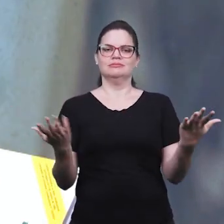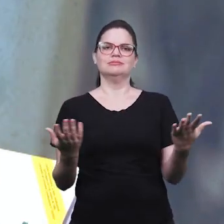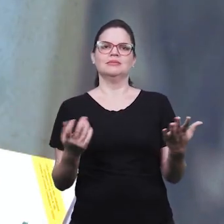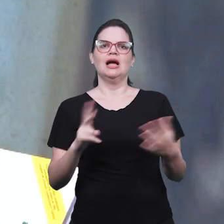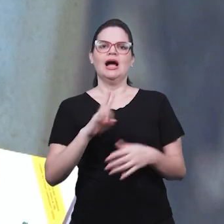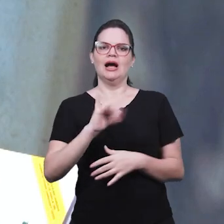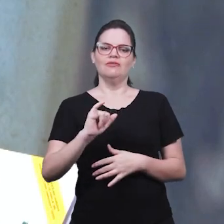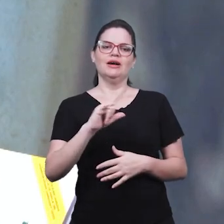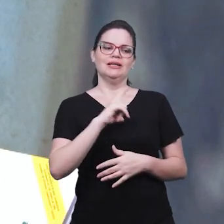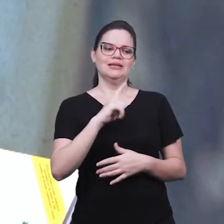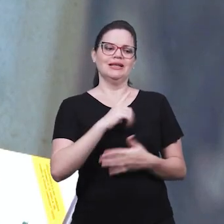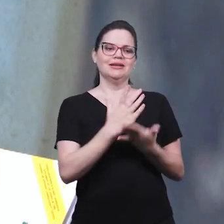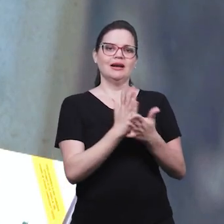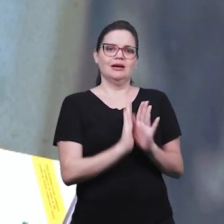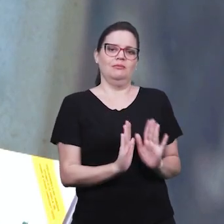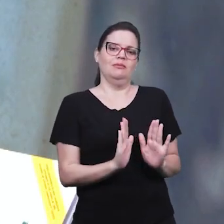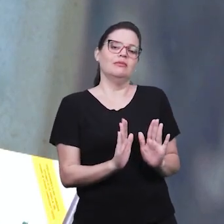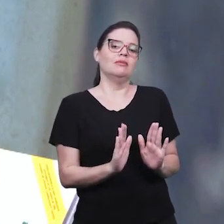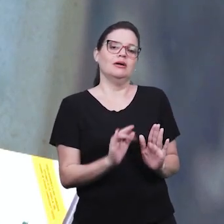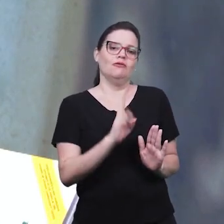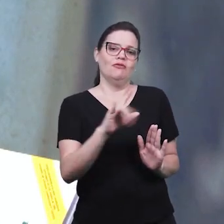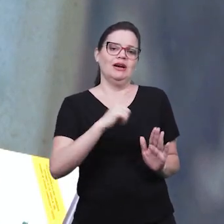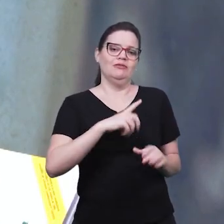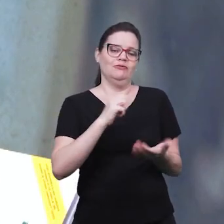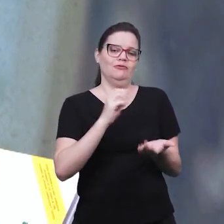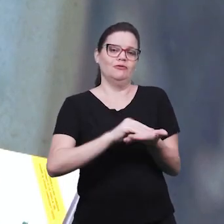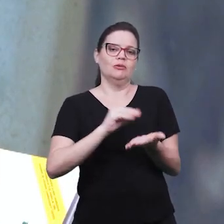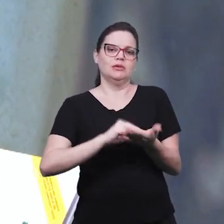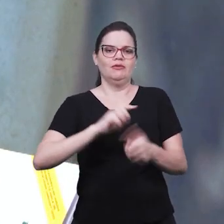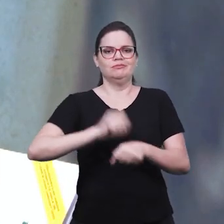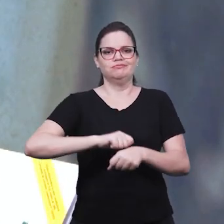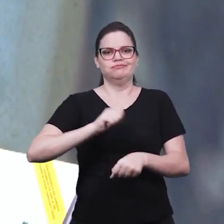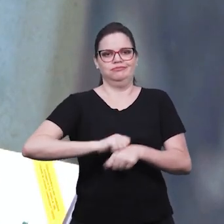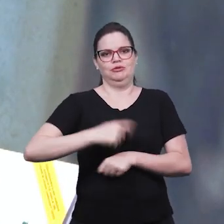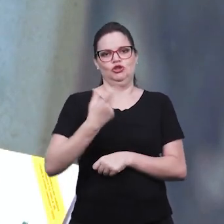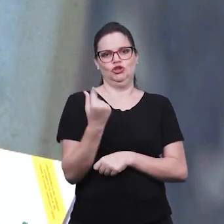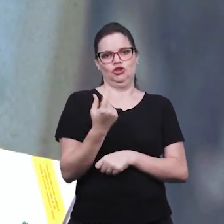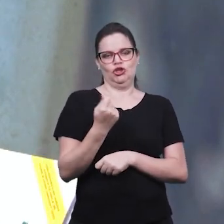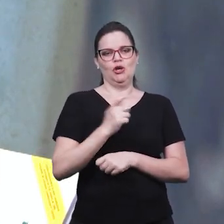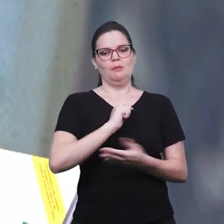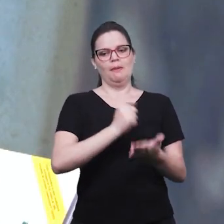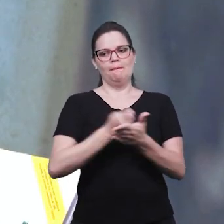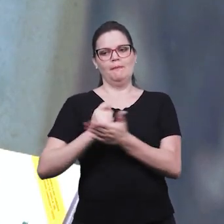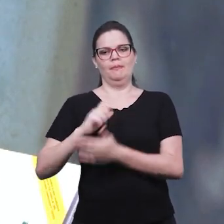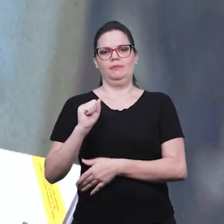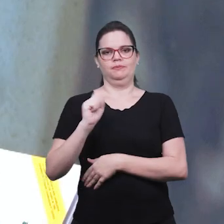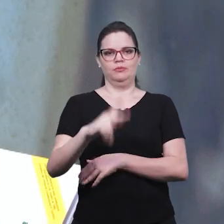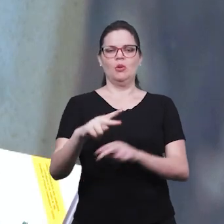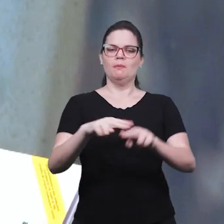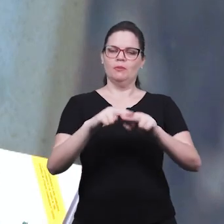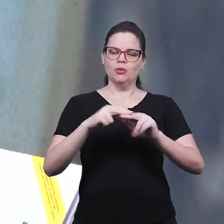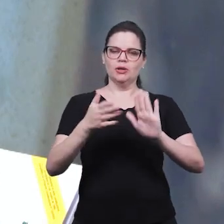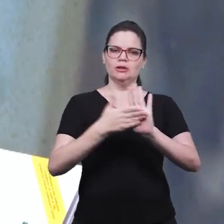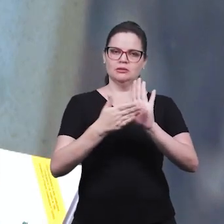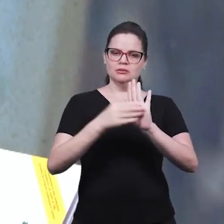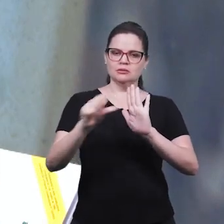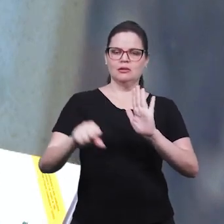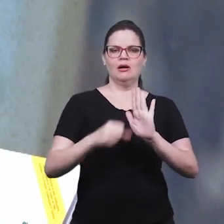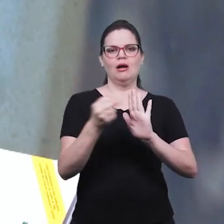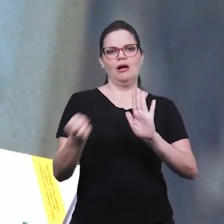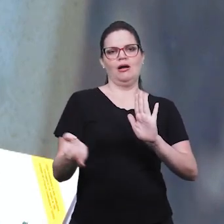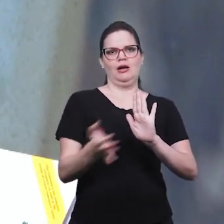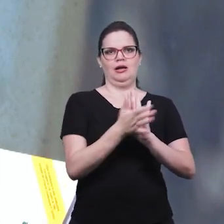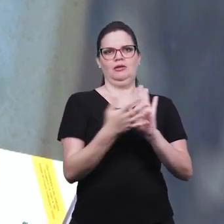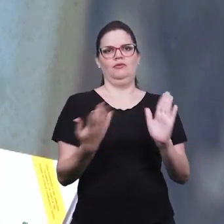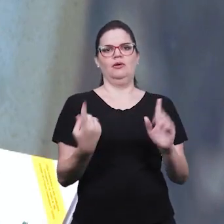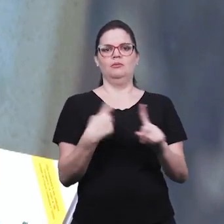momento que o recurso financeiro vai acabar. Então por isso que foi essa necessidade da reforma. Porque senão, daqui a um tempo, não